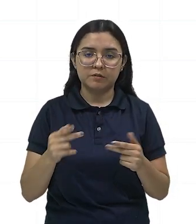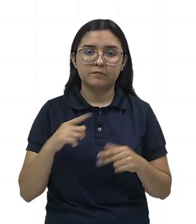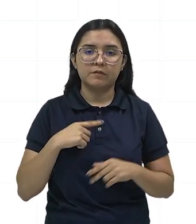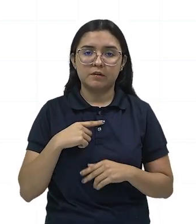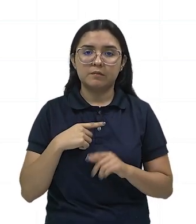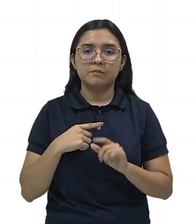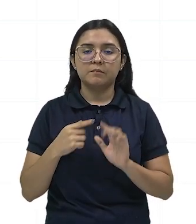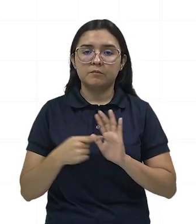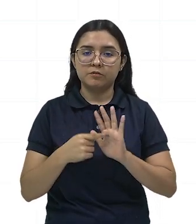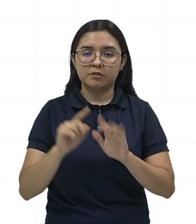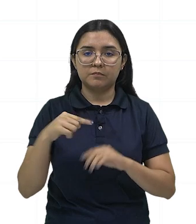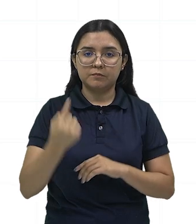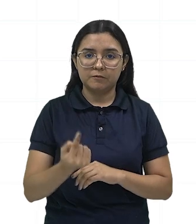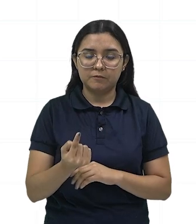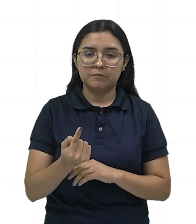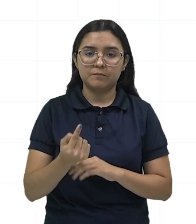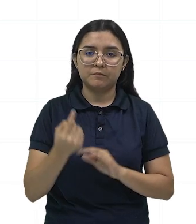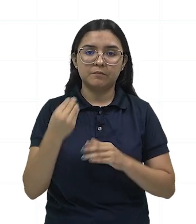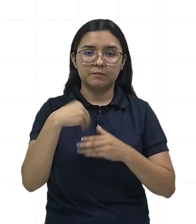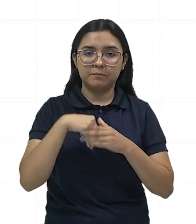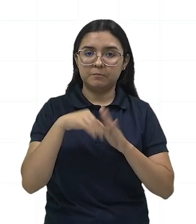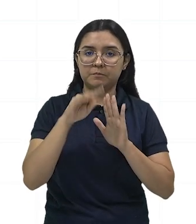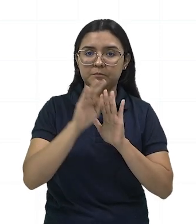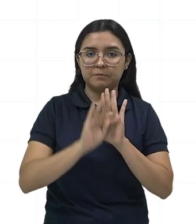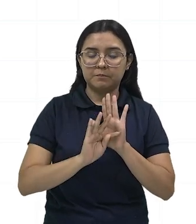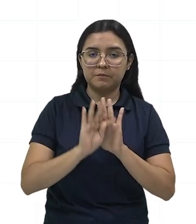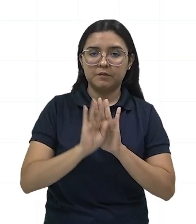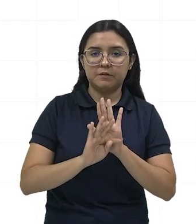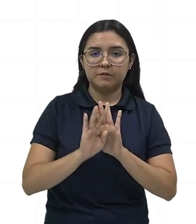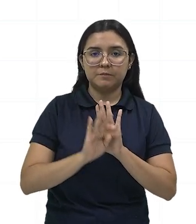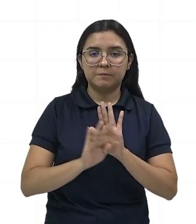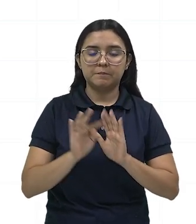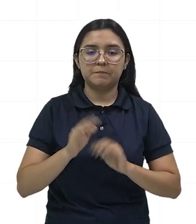dito na sequência num texto. Olha o nosso exemplo.